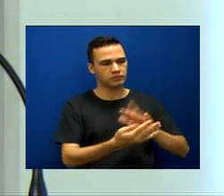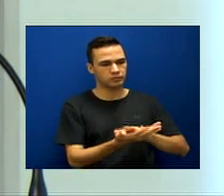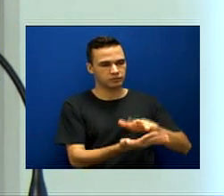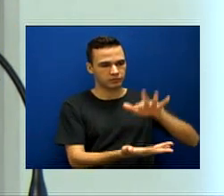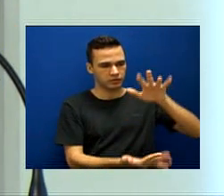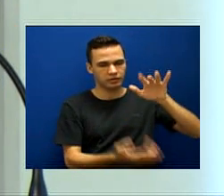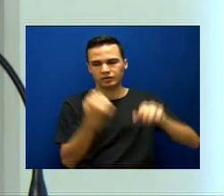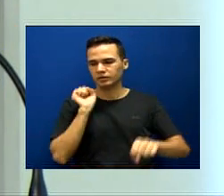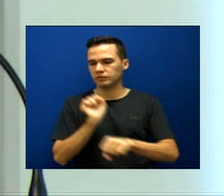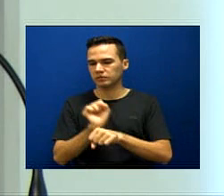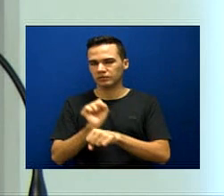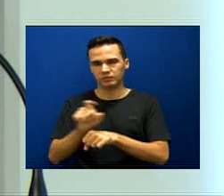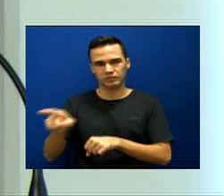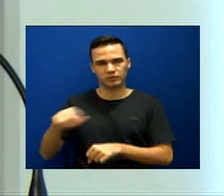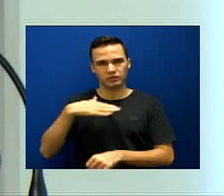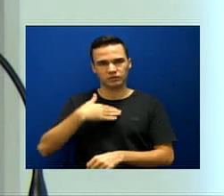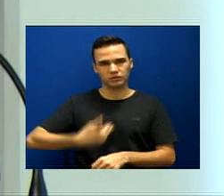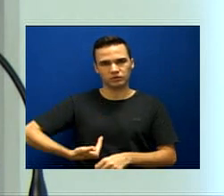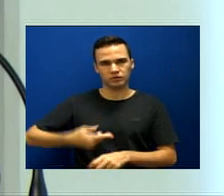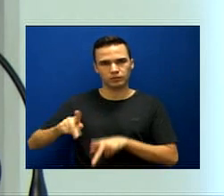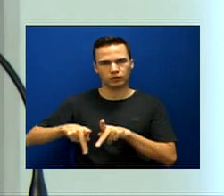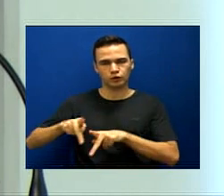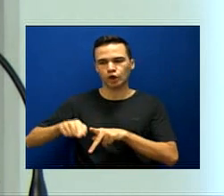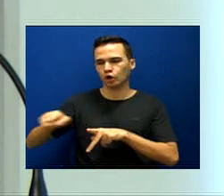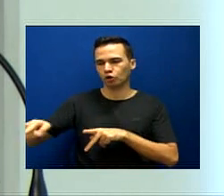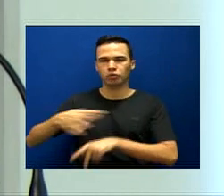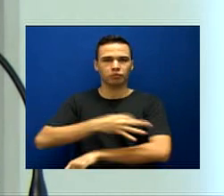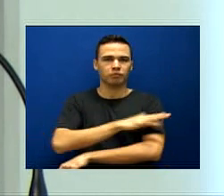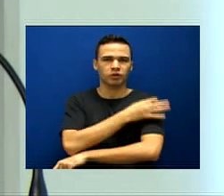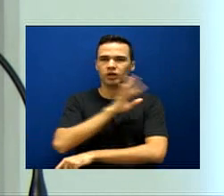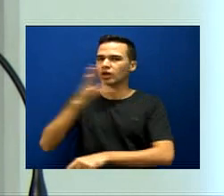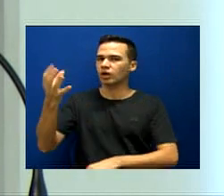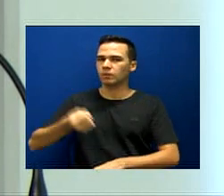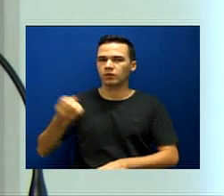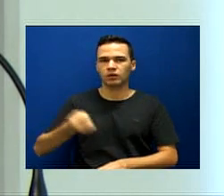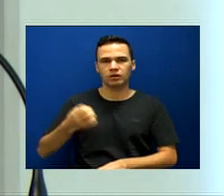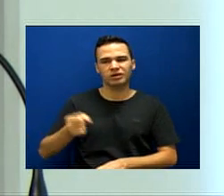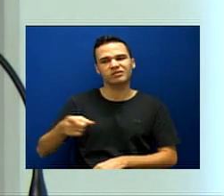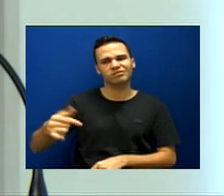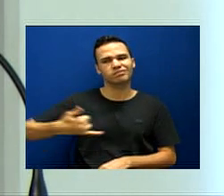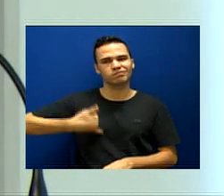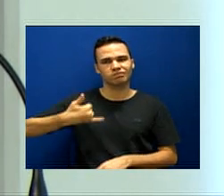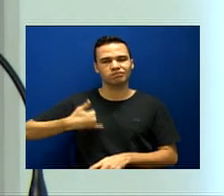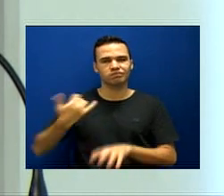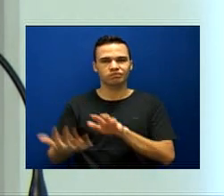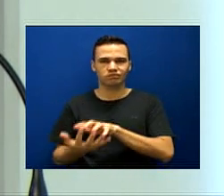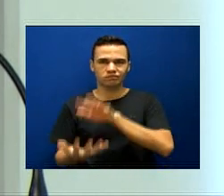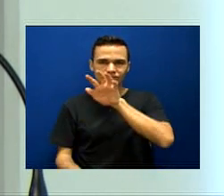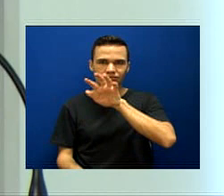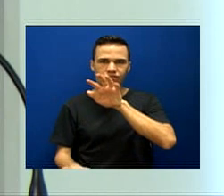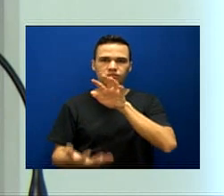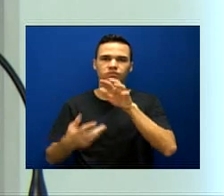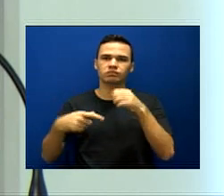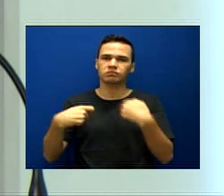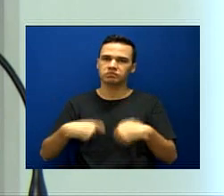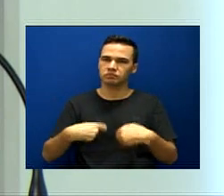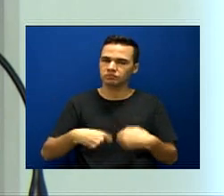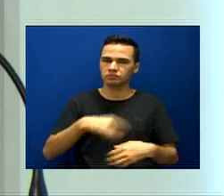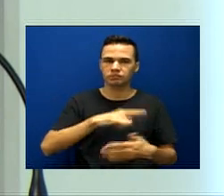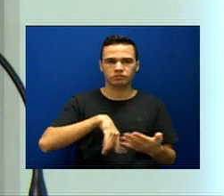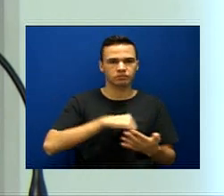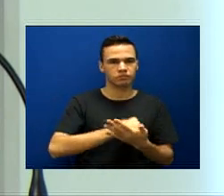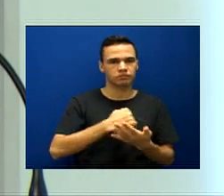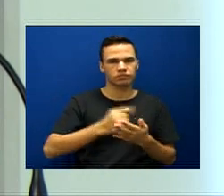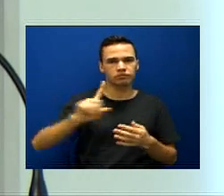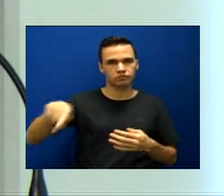pode esperar do poder público, porque os técnicos da prefeitura estão se aposentando, estão limitados, etc. Tem que fazer esse contrato externamente.